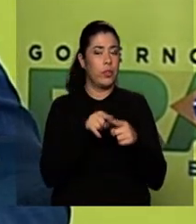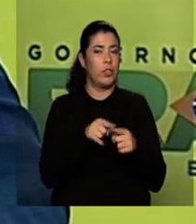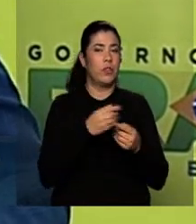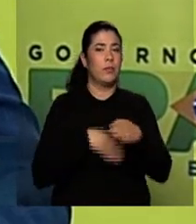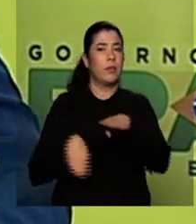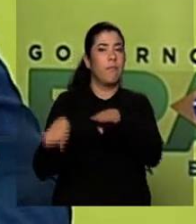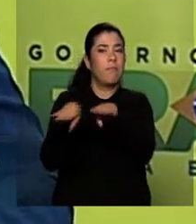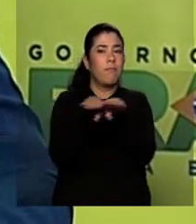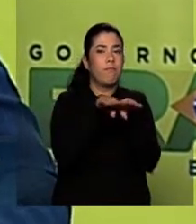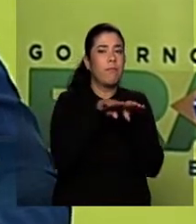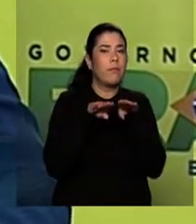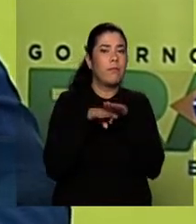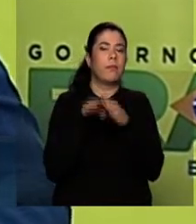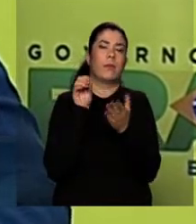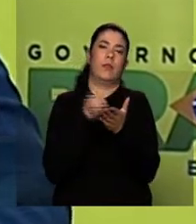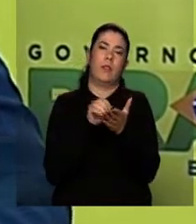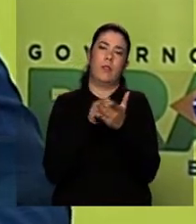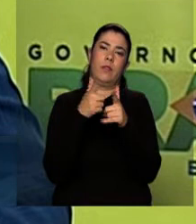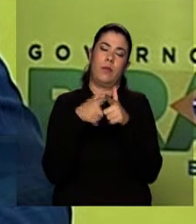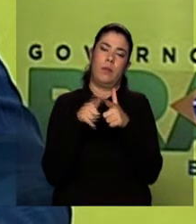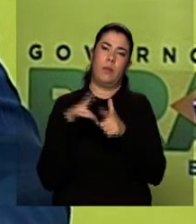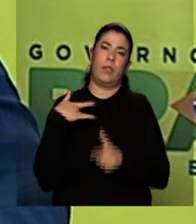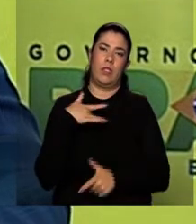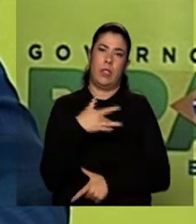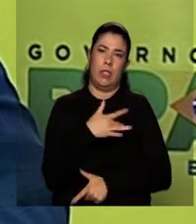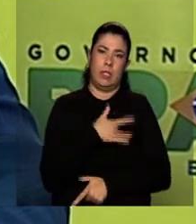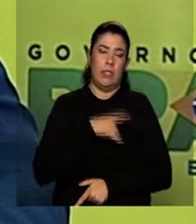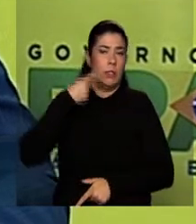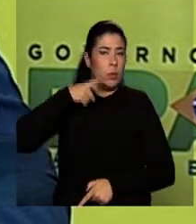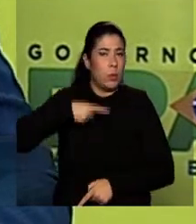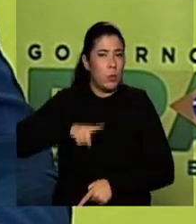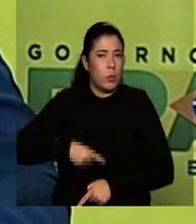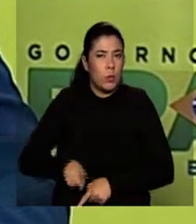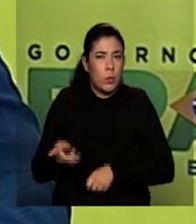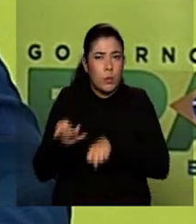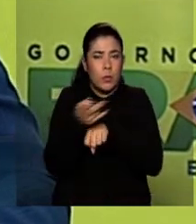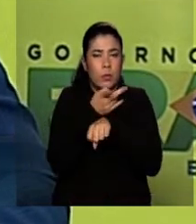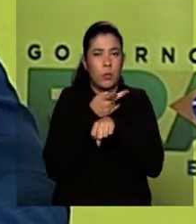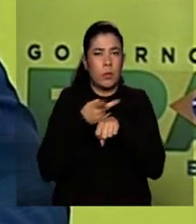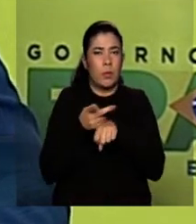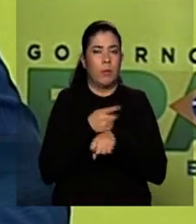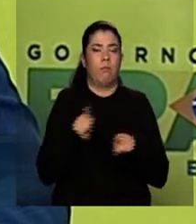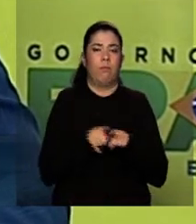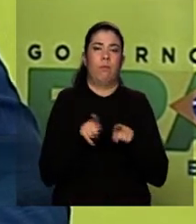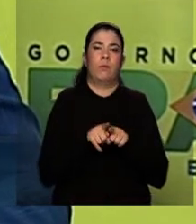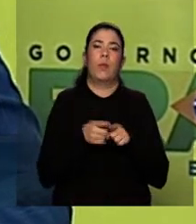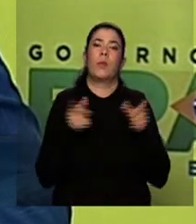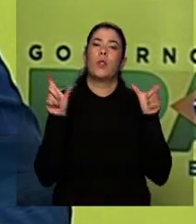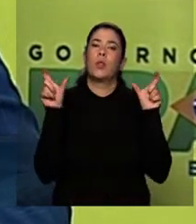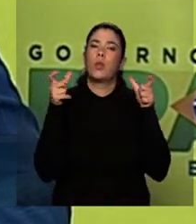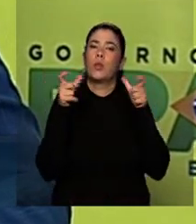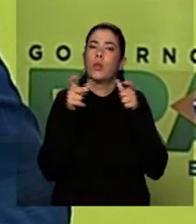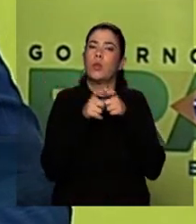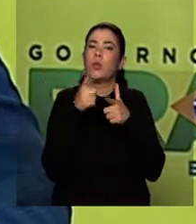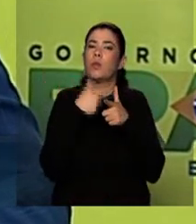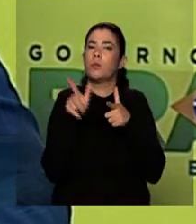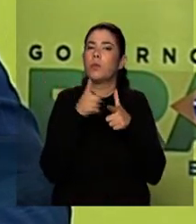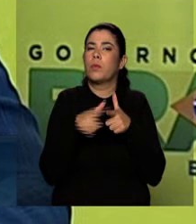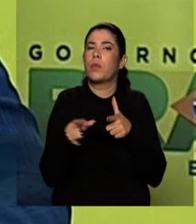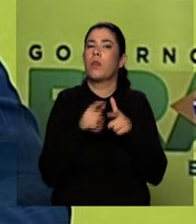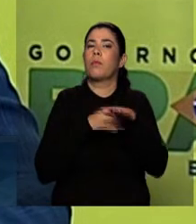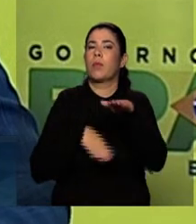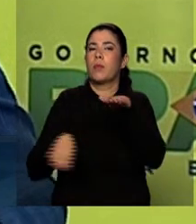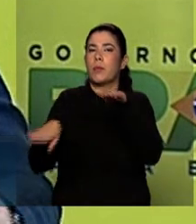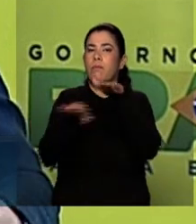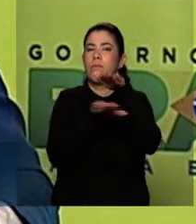no âmago do processo, né? Essa busca de diminuir as desigualdades regionais. E a própria